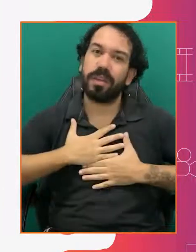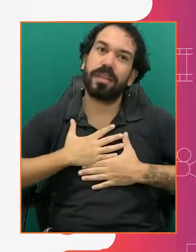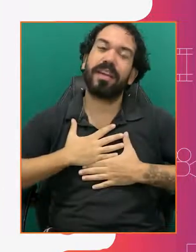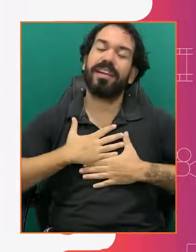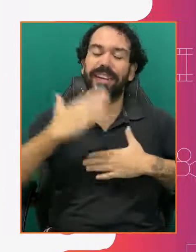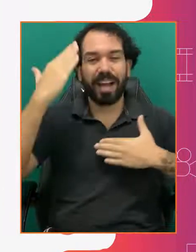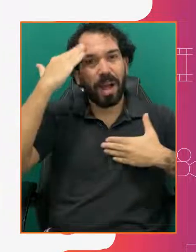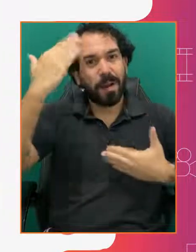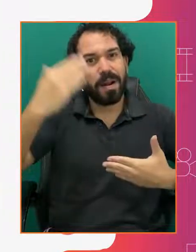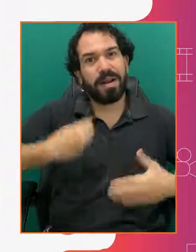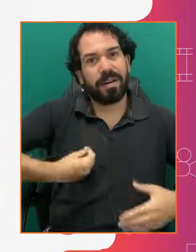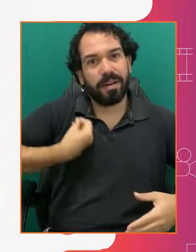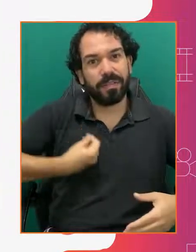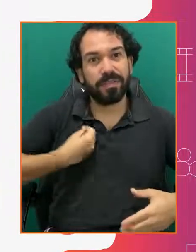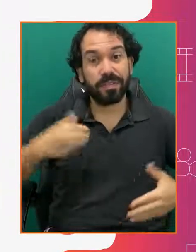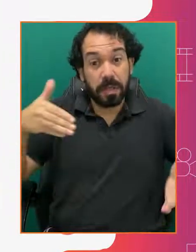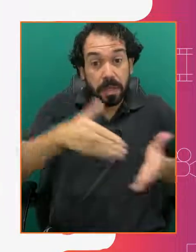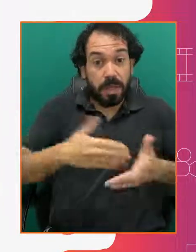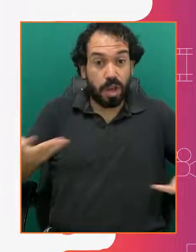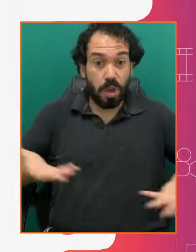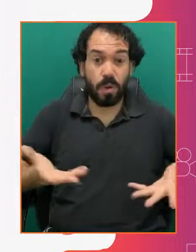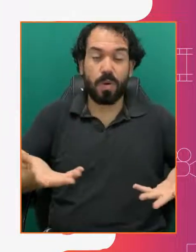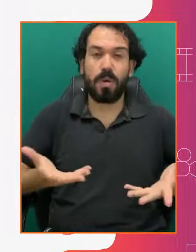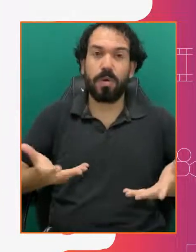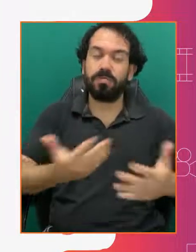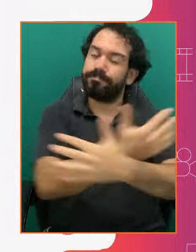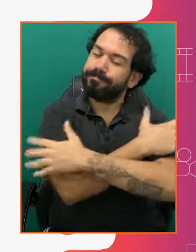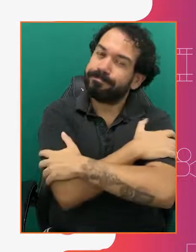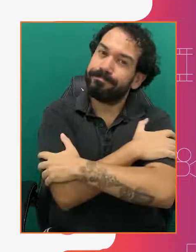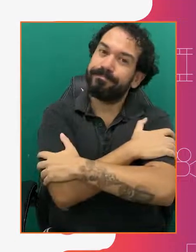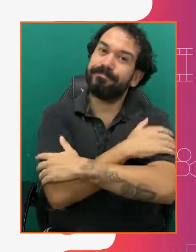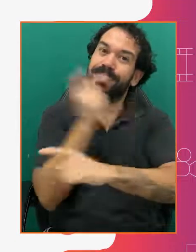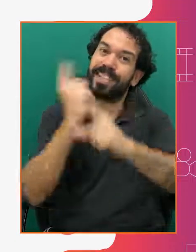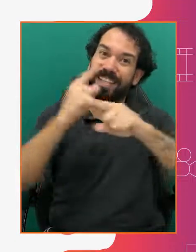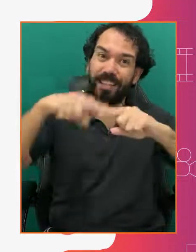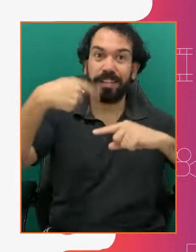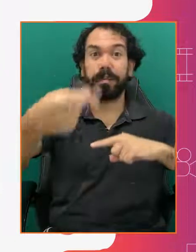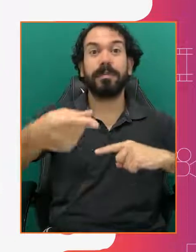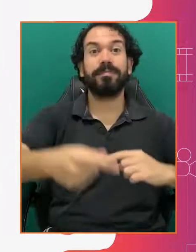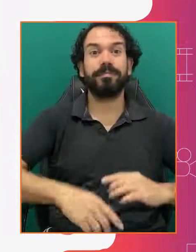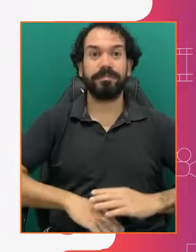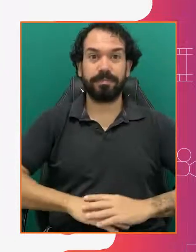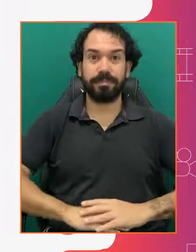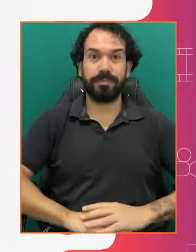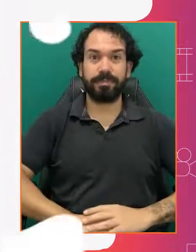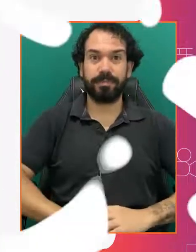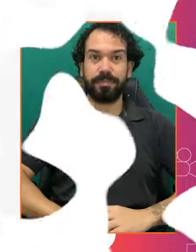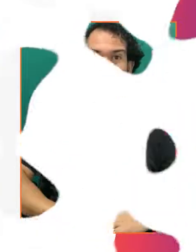gostado. Obrigado por estarem comigo até aqui. Um abração e até mais.